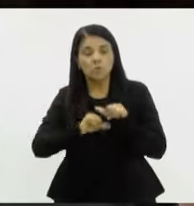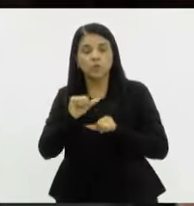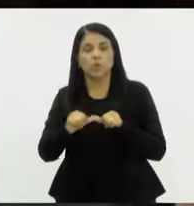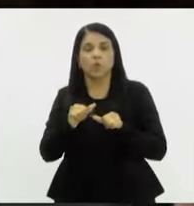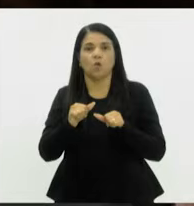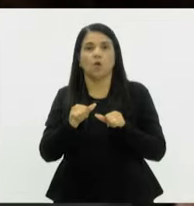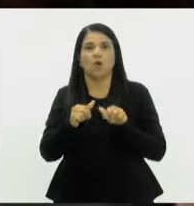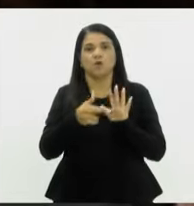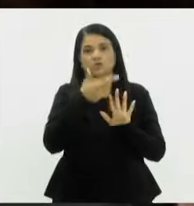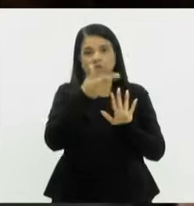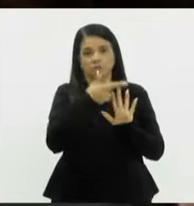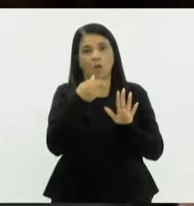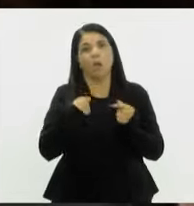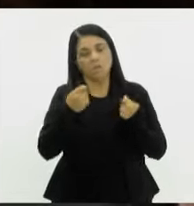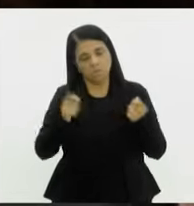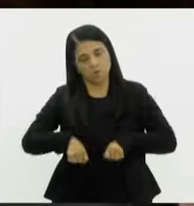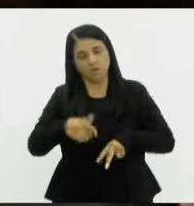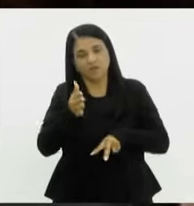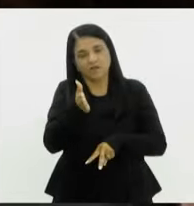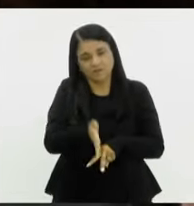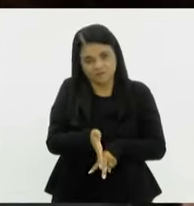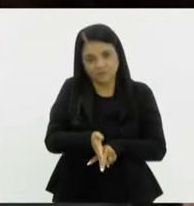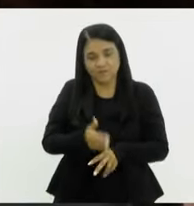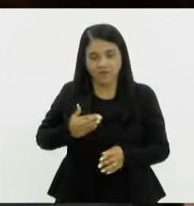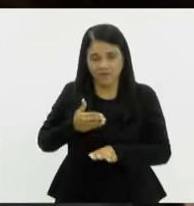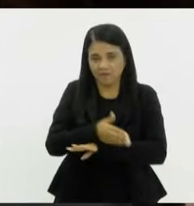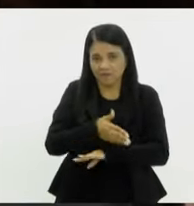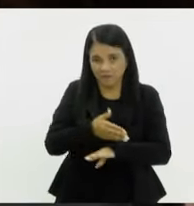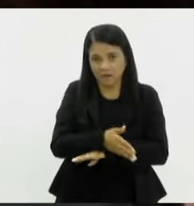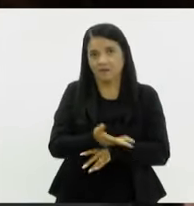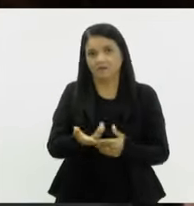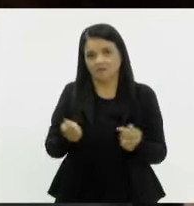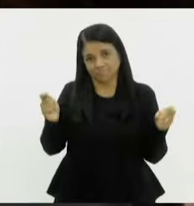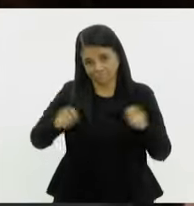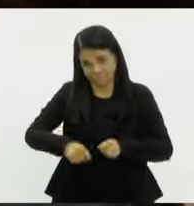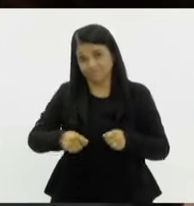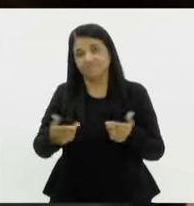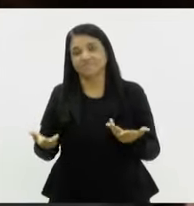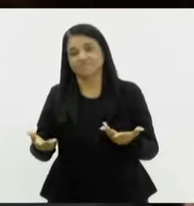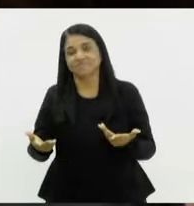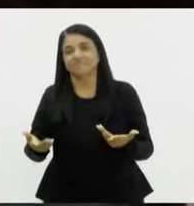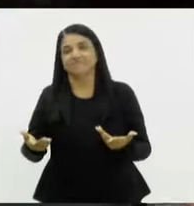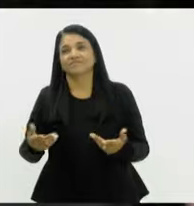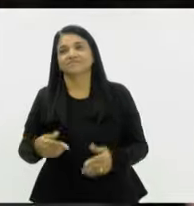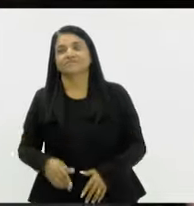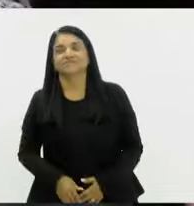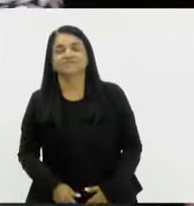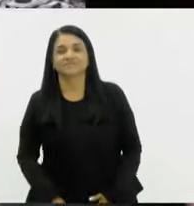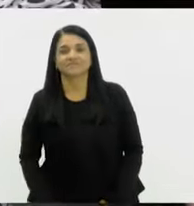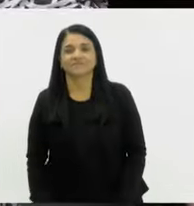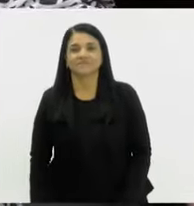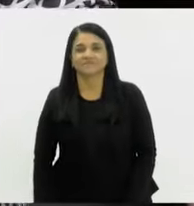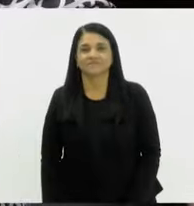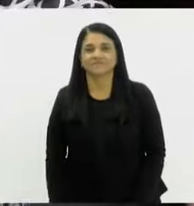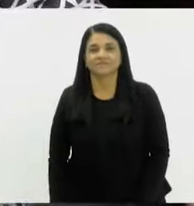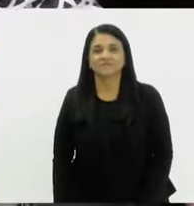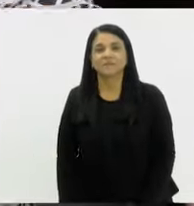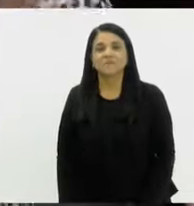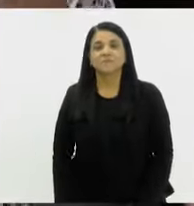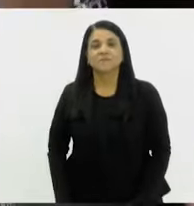andar de calça comprida e entrar no Supremo Tribunal Federal de calça comprida até lá só de saia